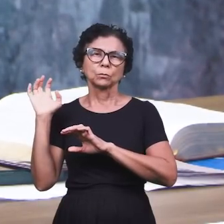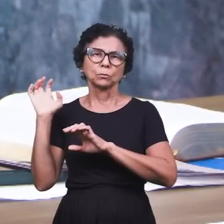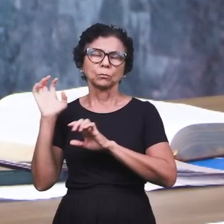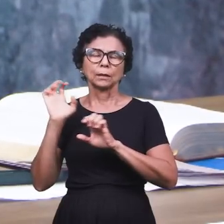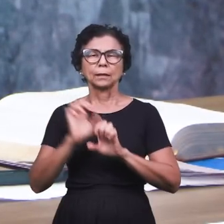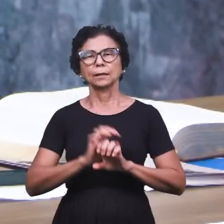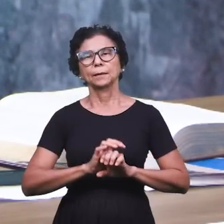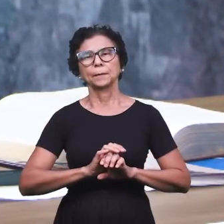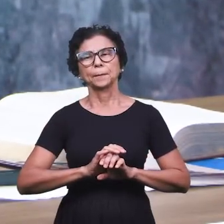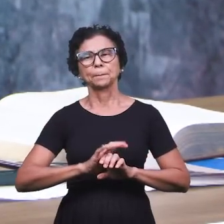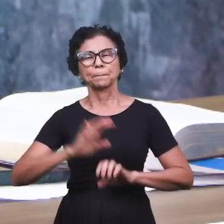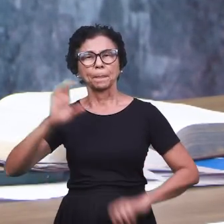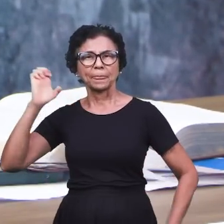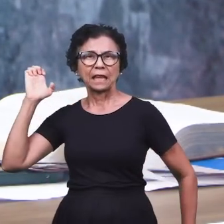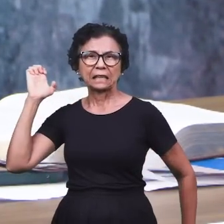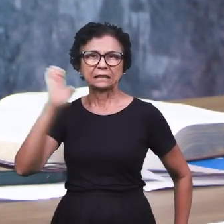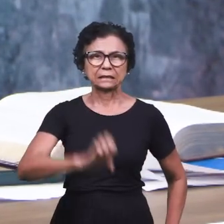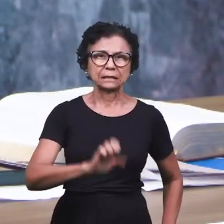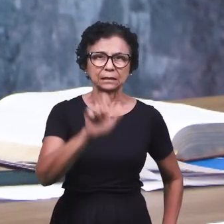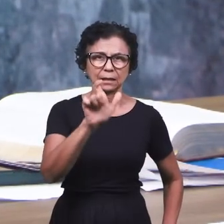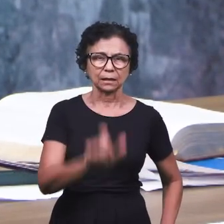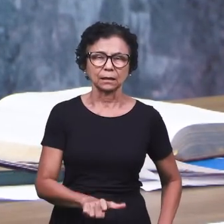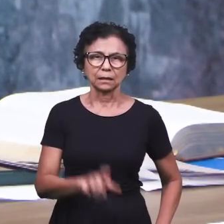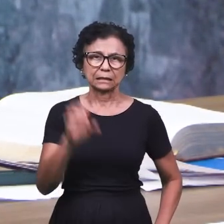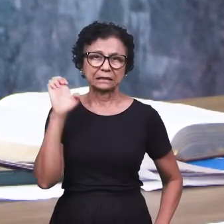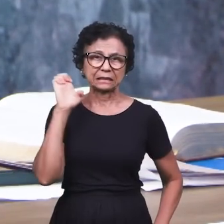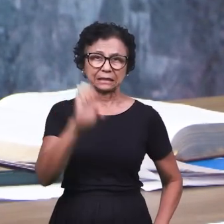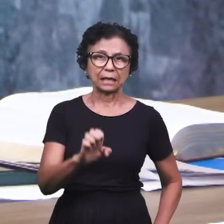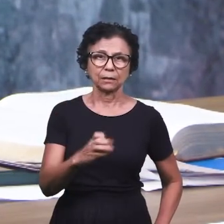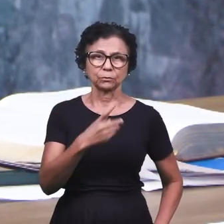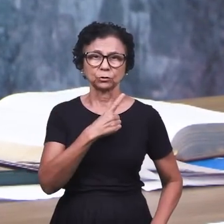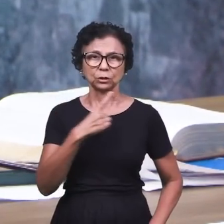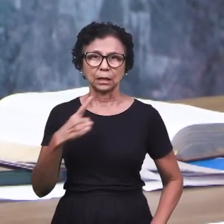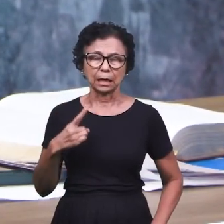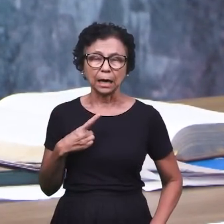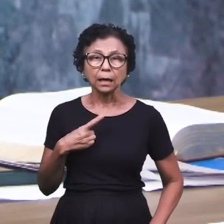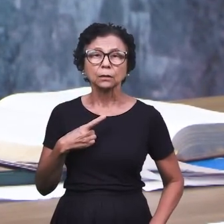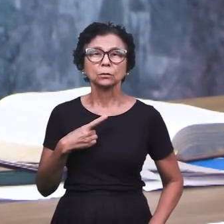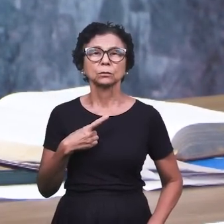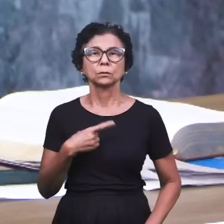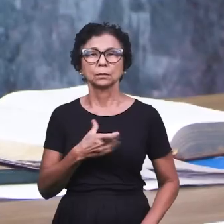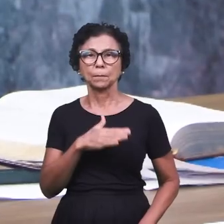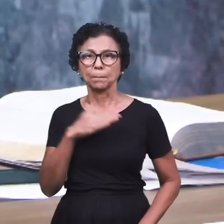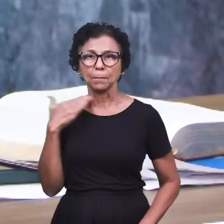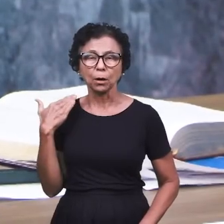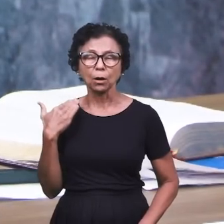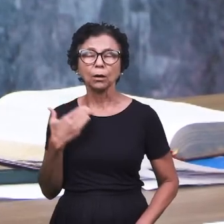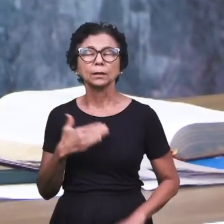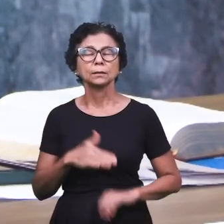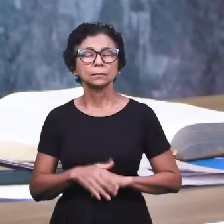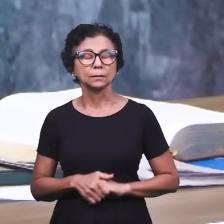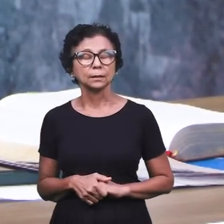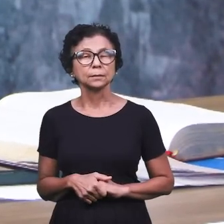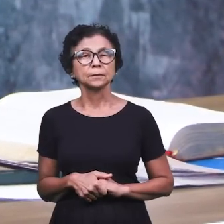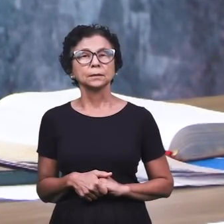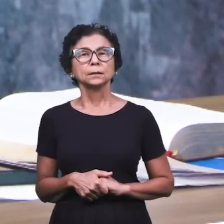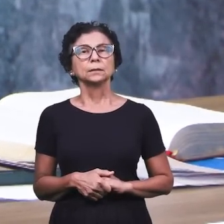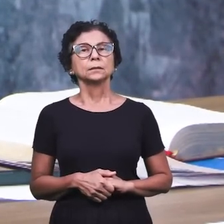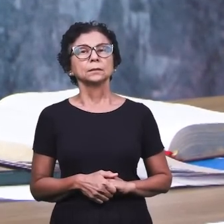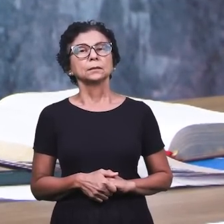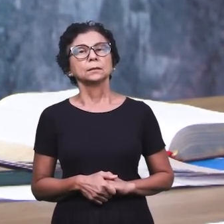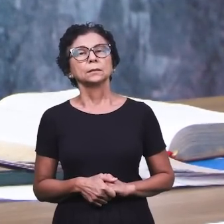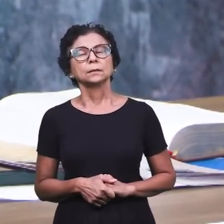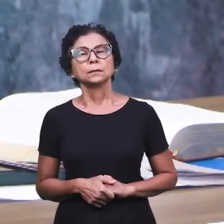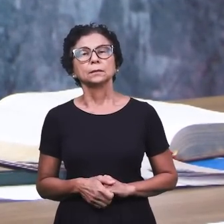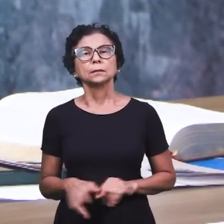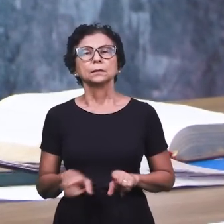Samaria. A Bíblia descreve uma obra maravilhosa que Deus realiza por meio de Filipe, ainda como diácono, né? Depois ele vai